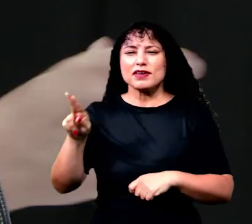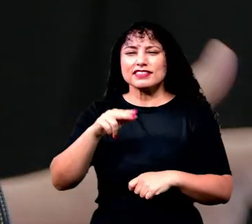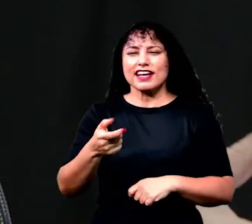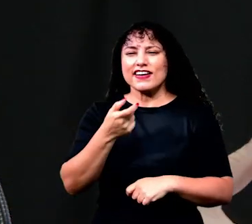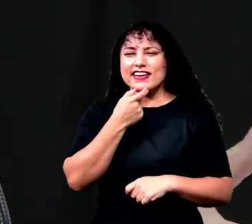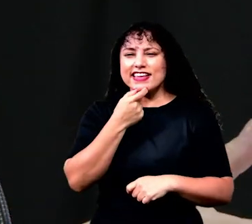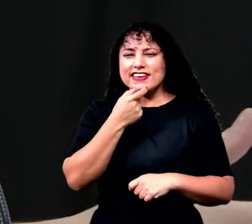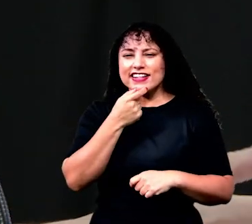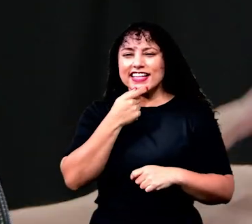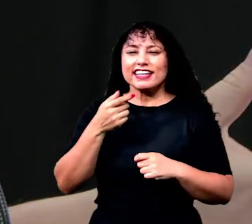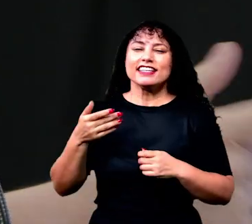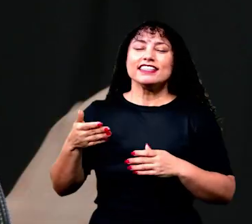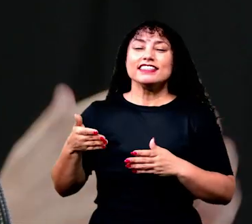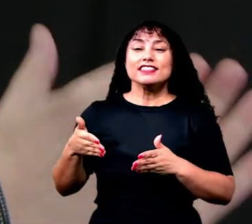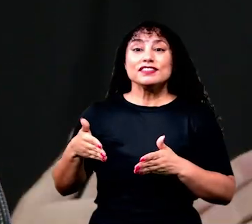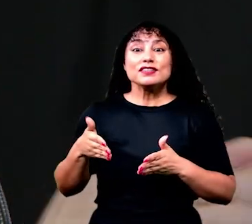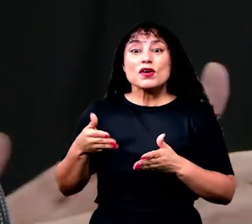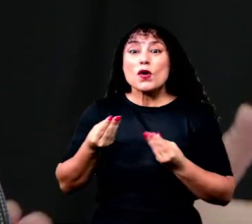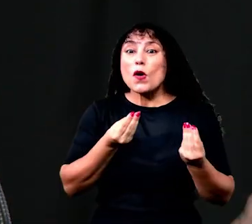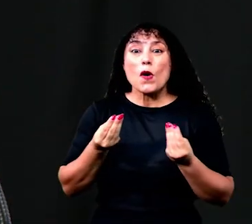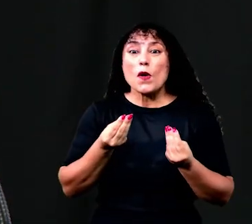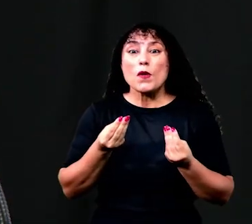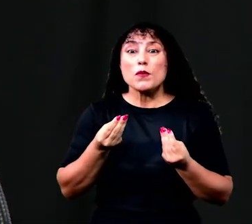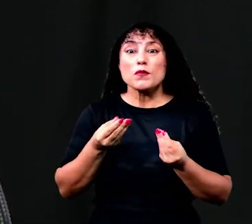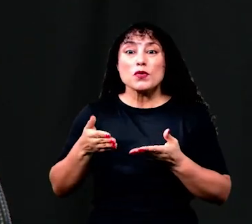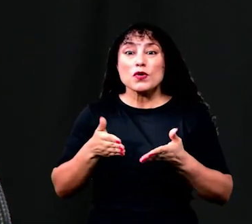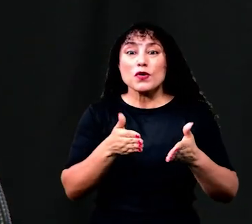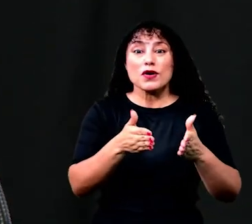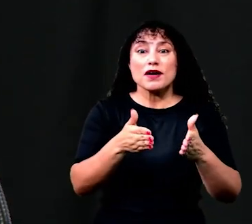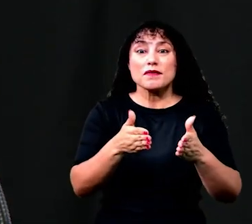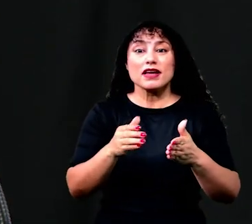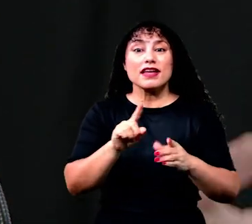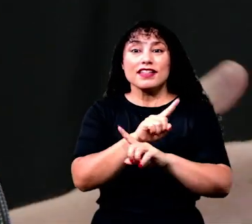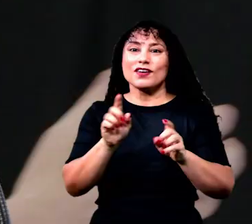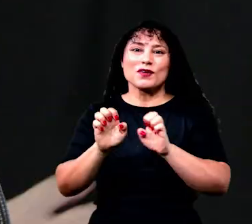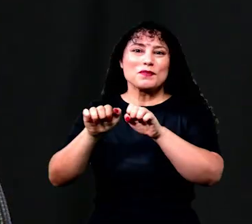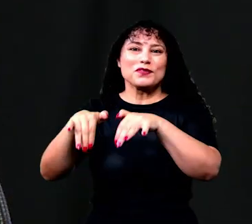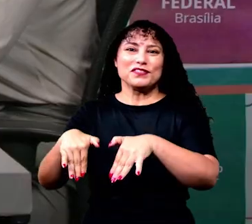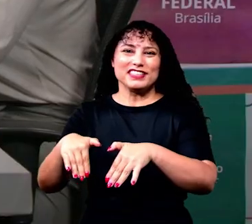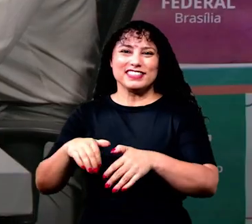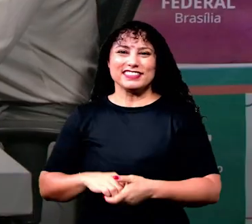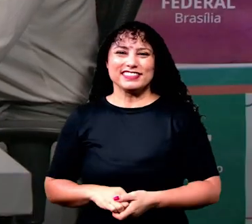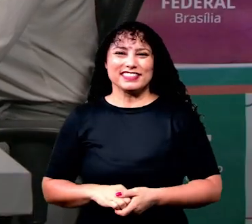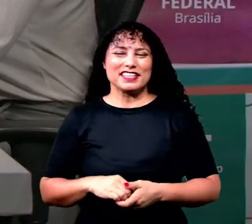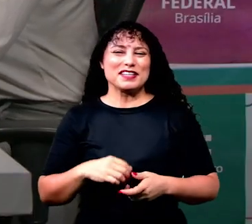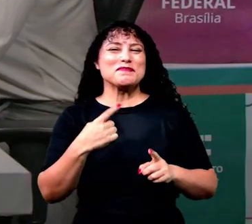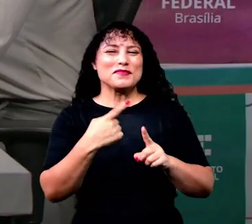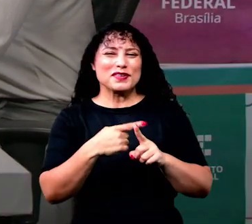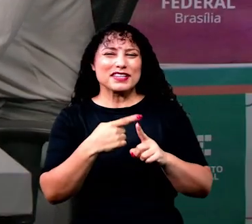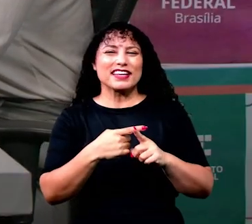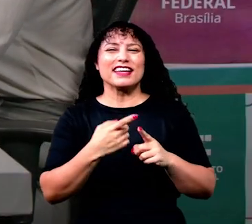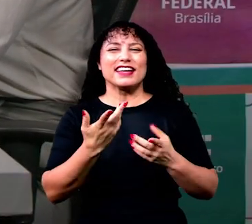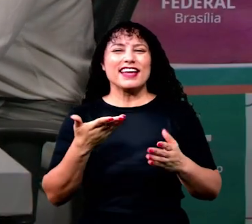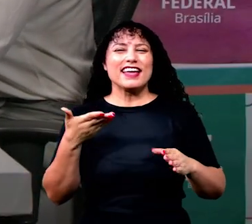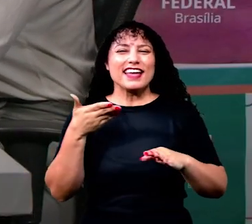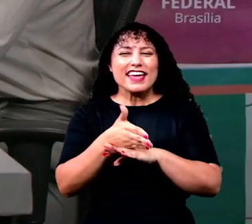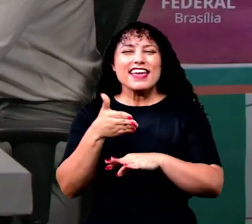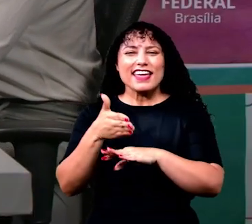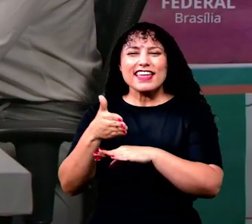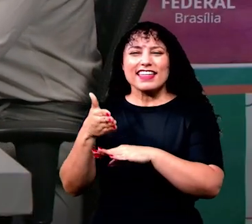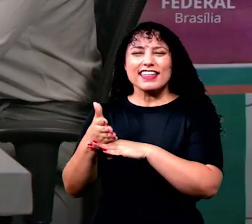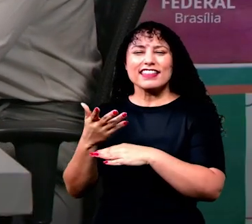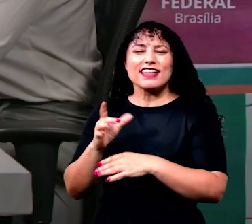como meio, mais como meio do que como fim, Sim. sabe? Porque entra muito essa questão